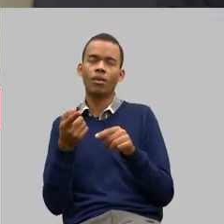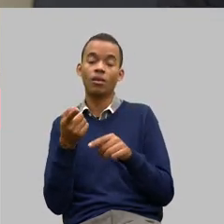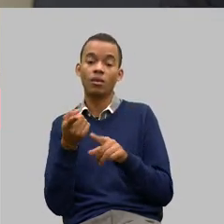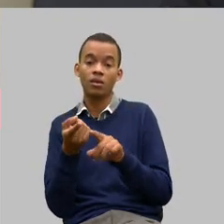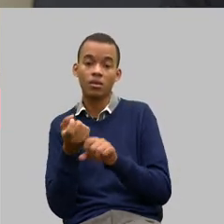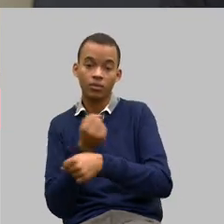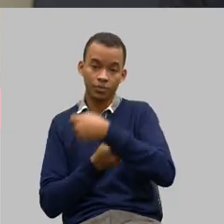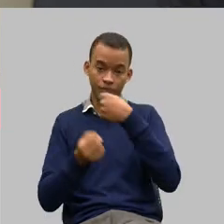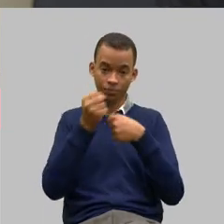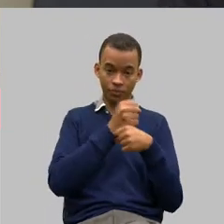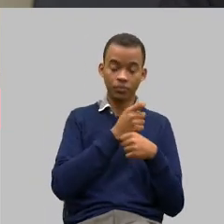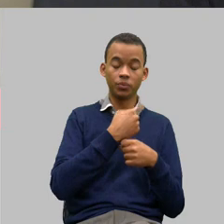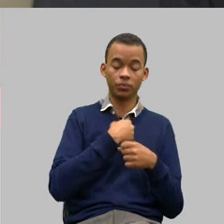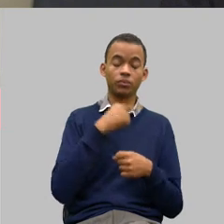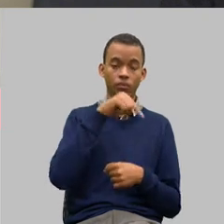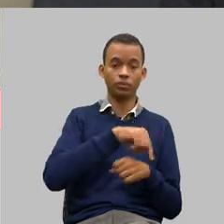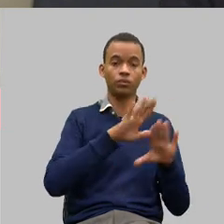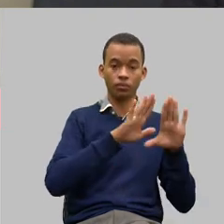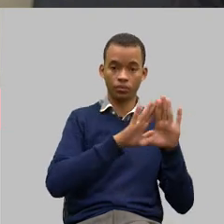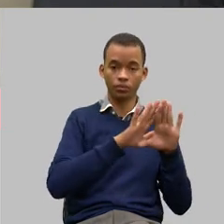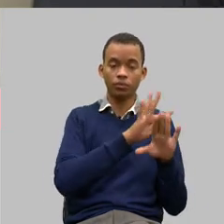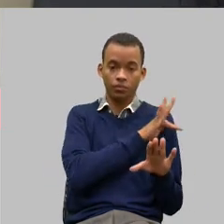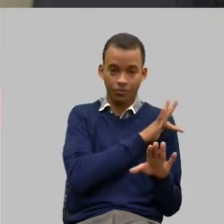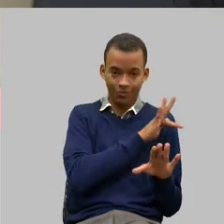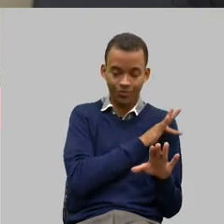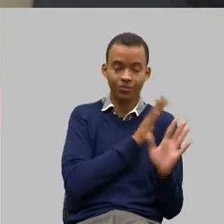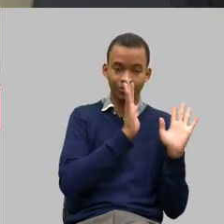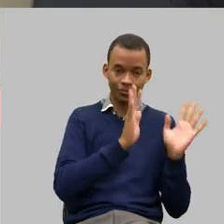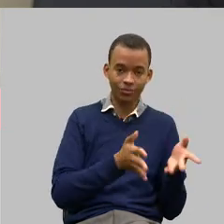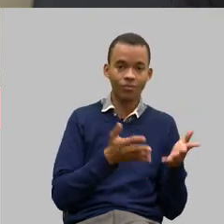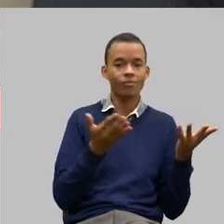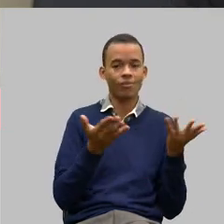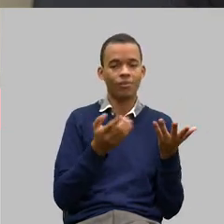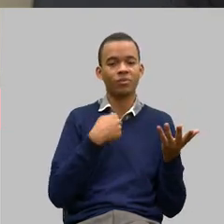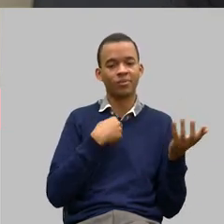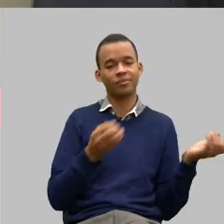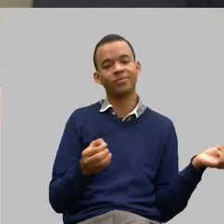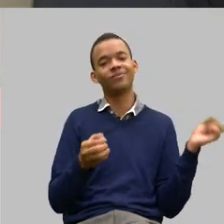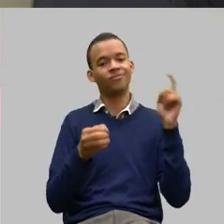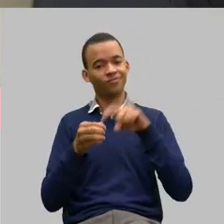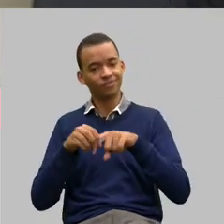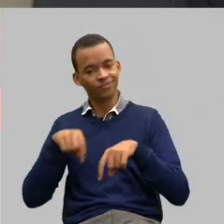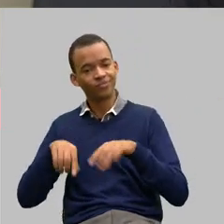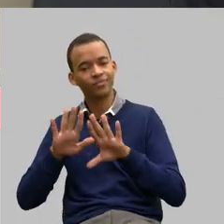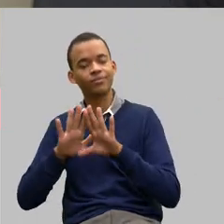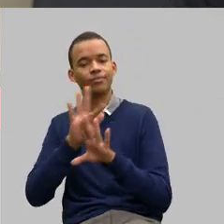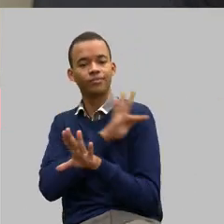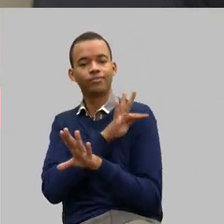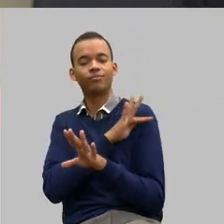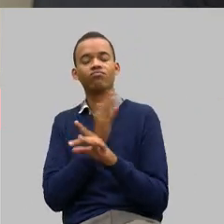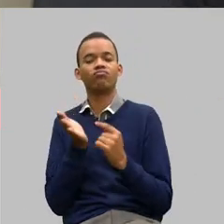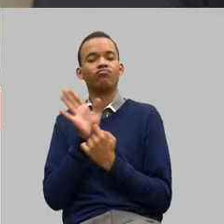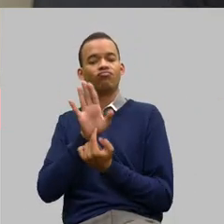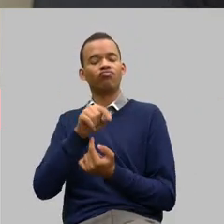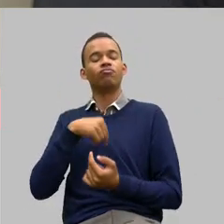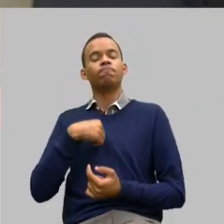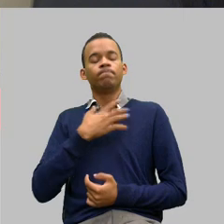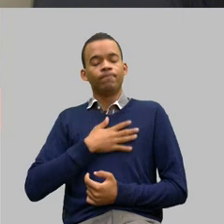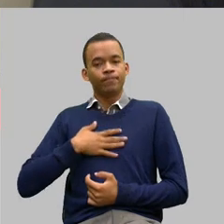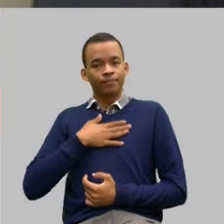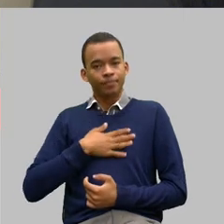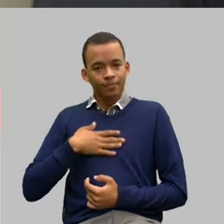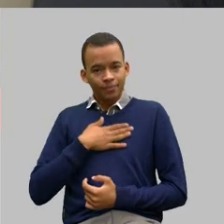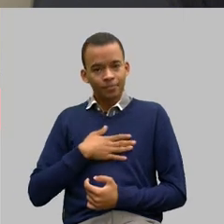retormar retomar retornar nessa casa é sempre motivo de de satisfação cumprimento aqui também na mesa meu grande